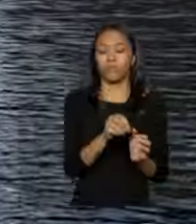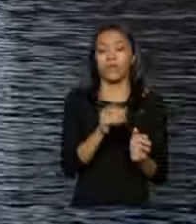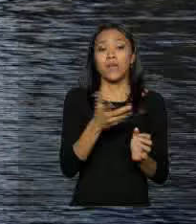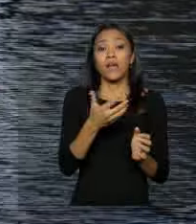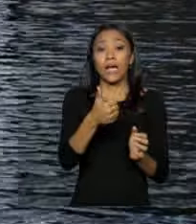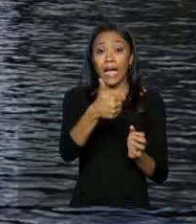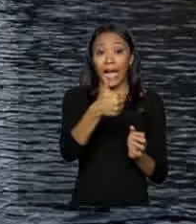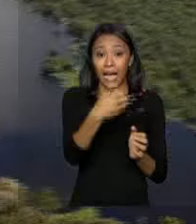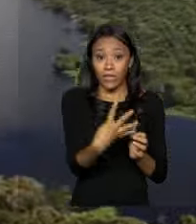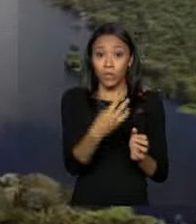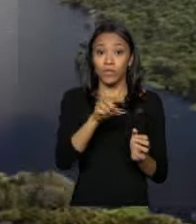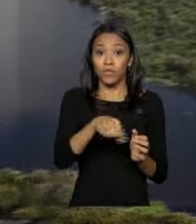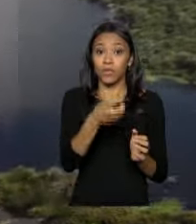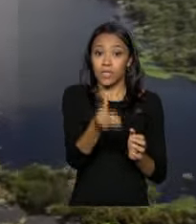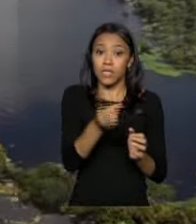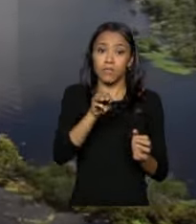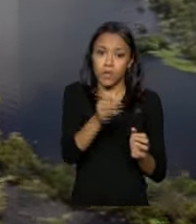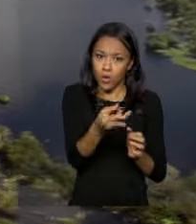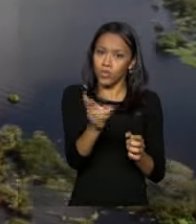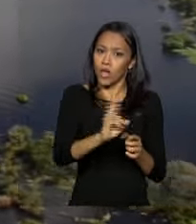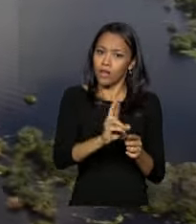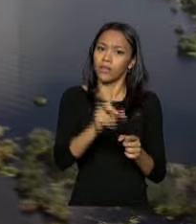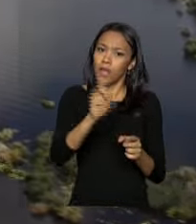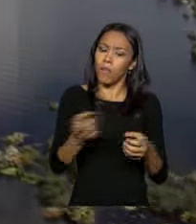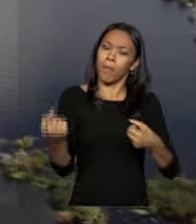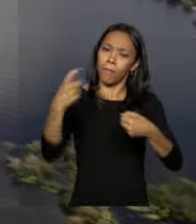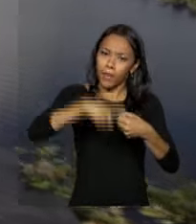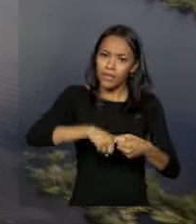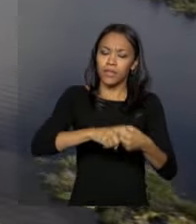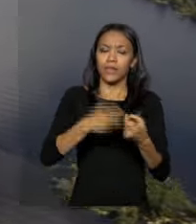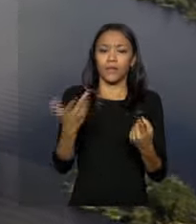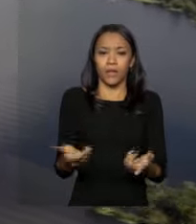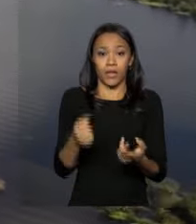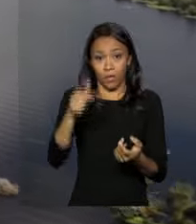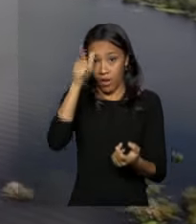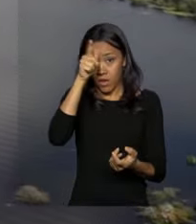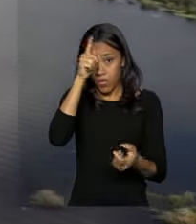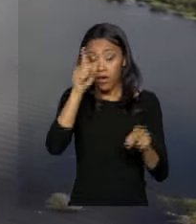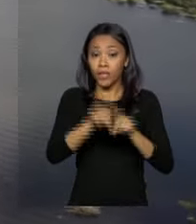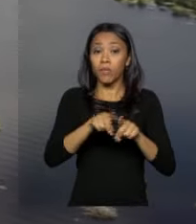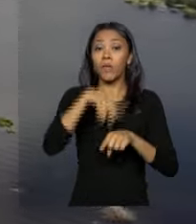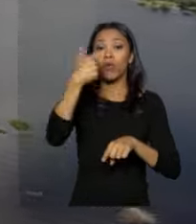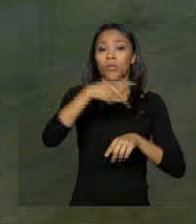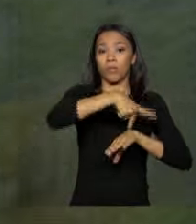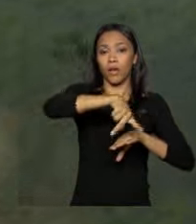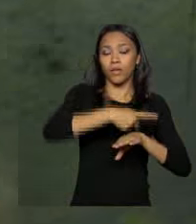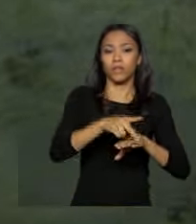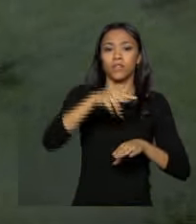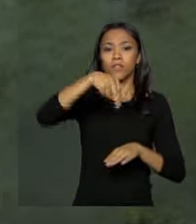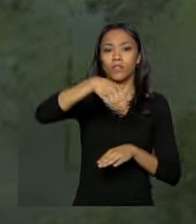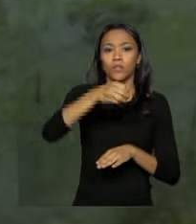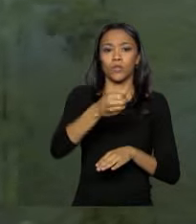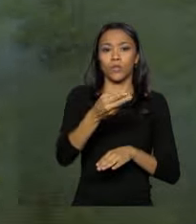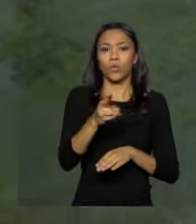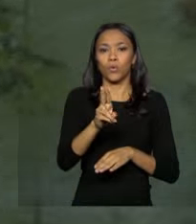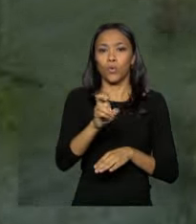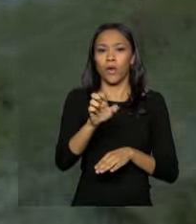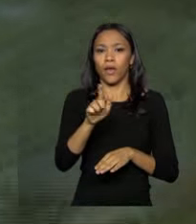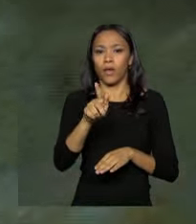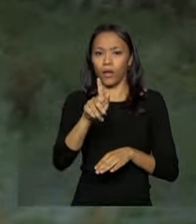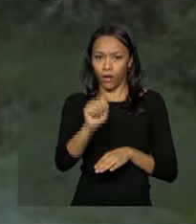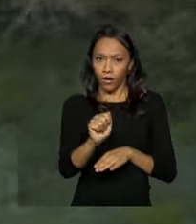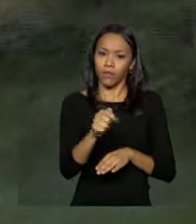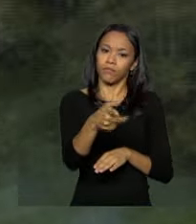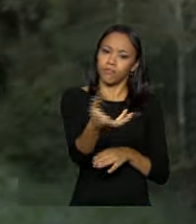14,6 milhões de reais em uma parceria da Alemanha com a Noruega. Criado em 2008, o fundo capta